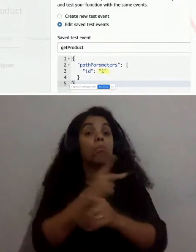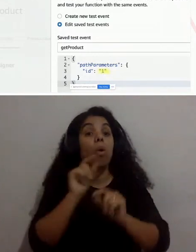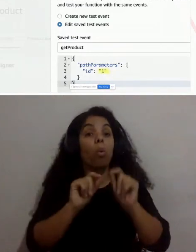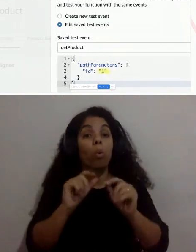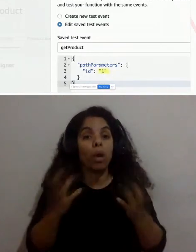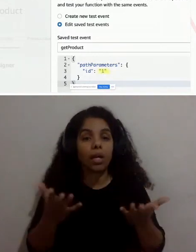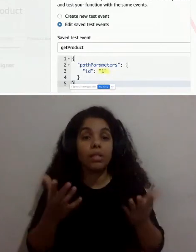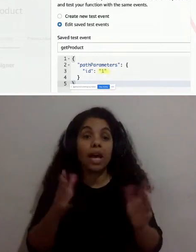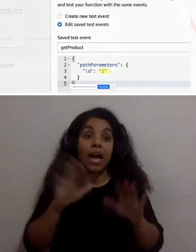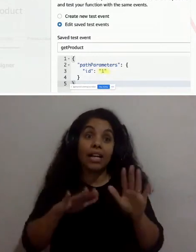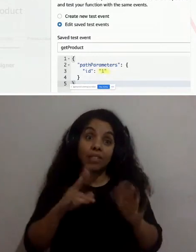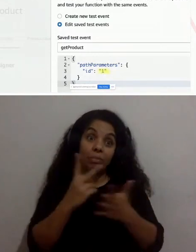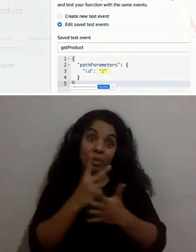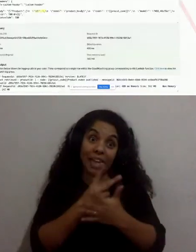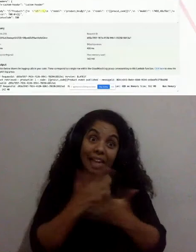Não pode dar certo.